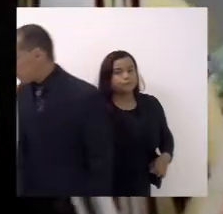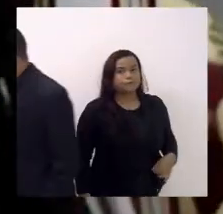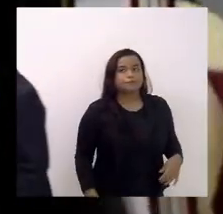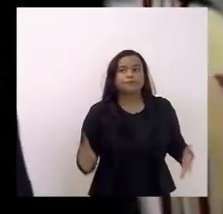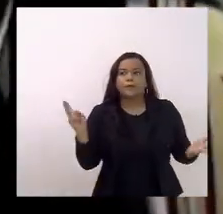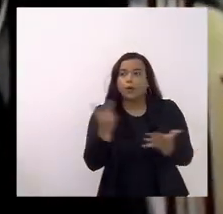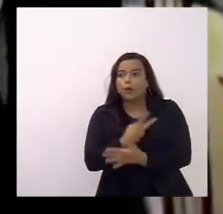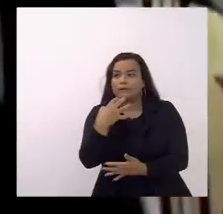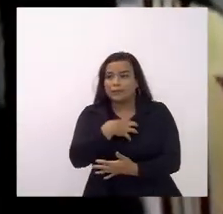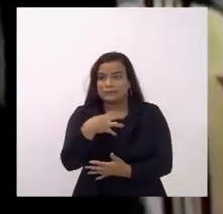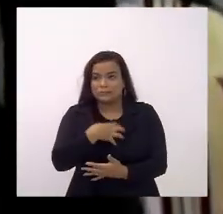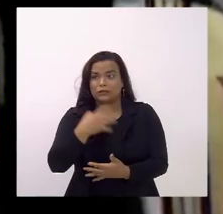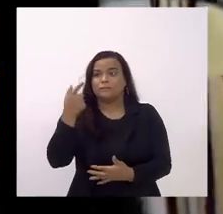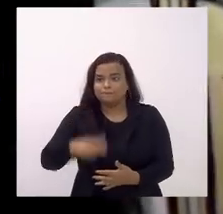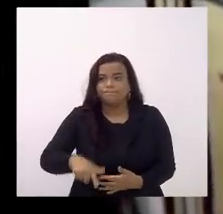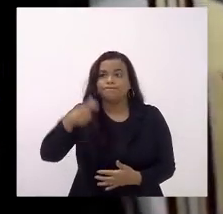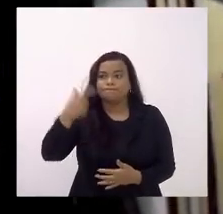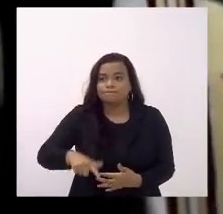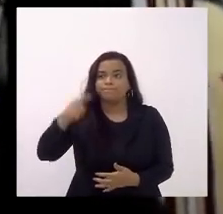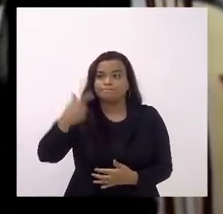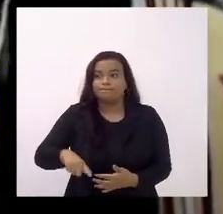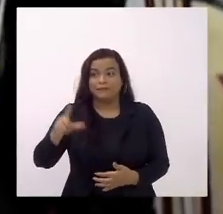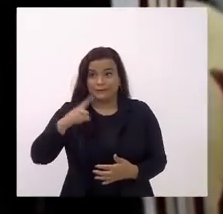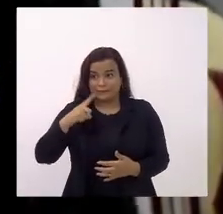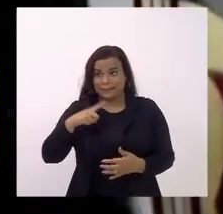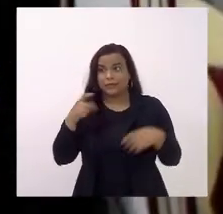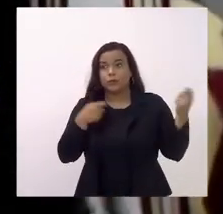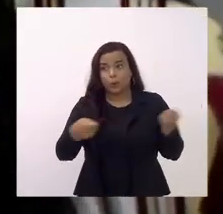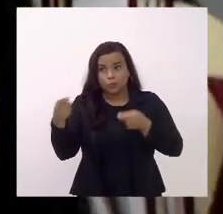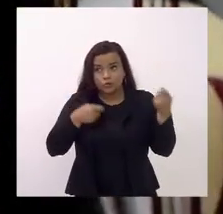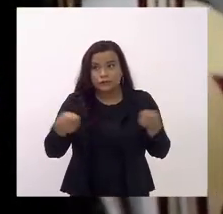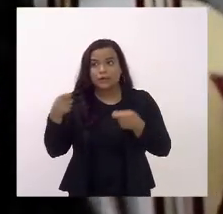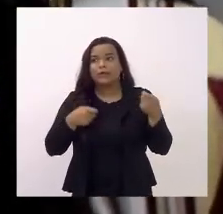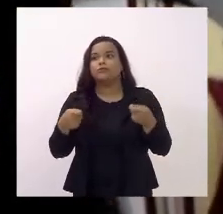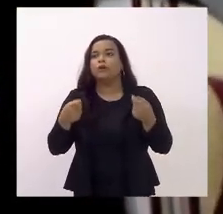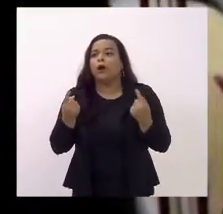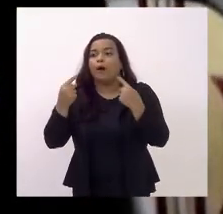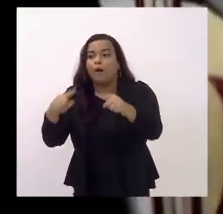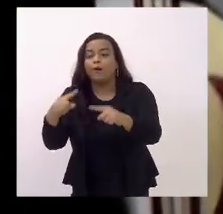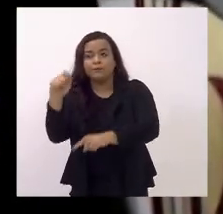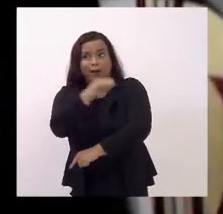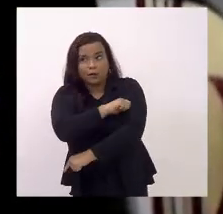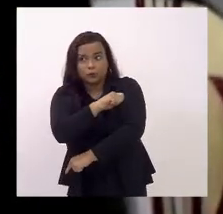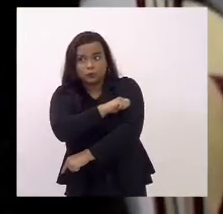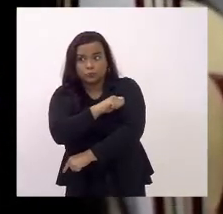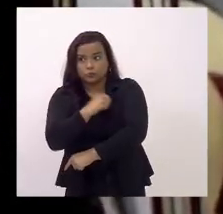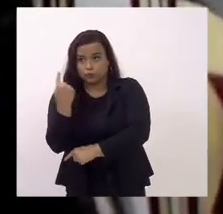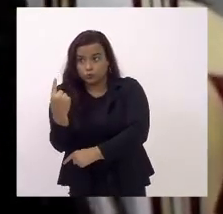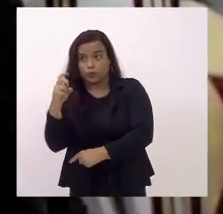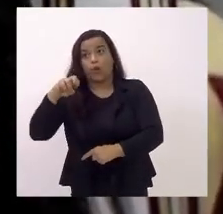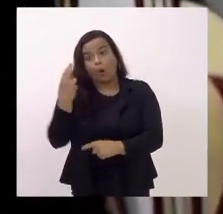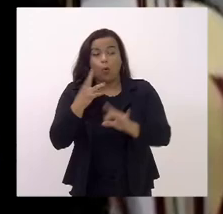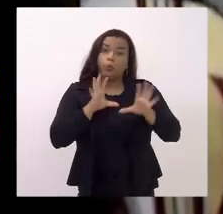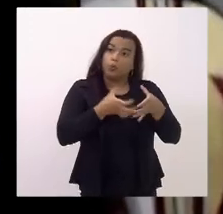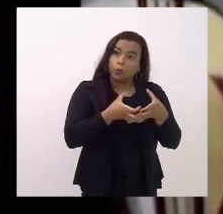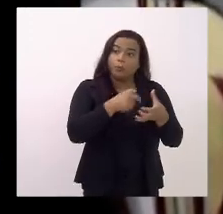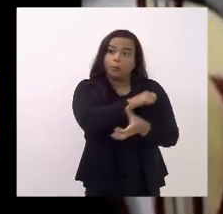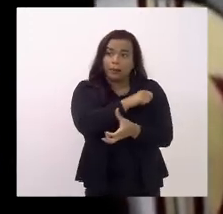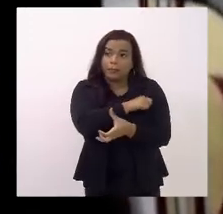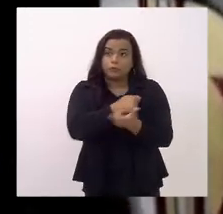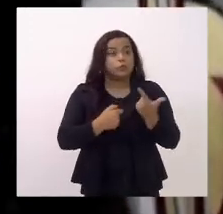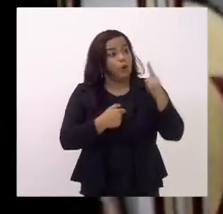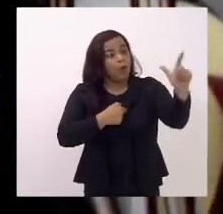forma repetitiva e constante contra um estudante ou grupo de estudantes por parte de